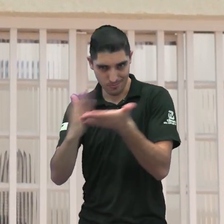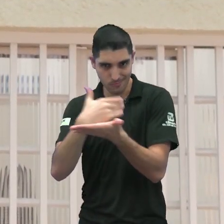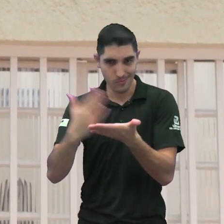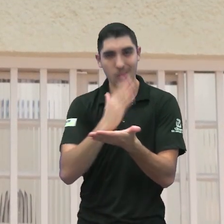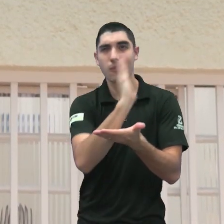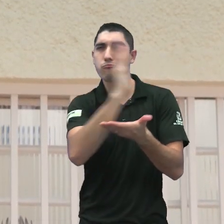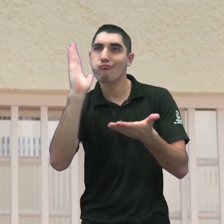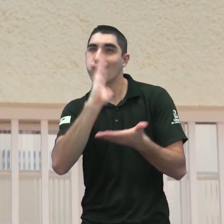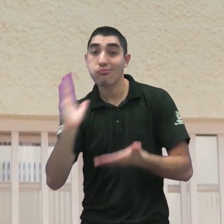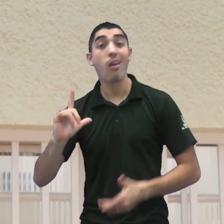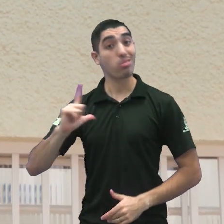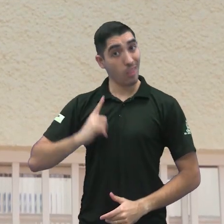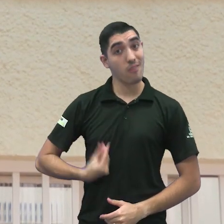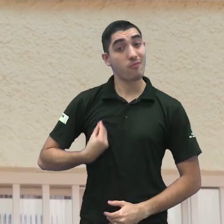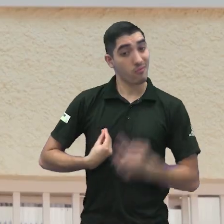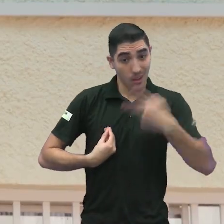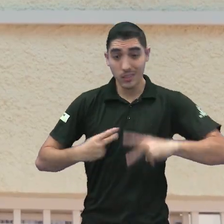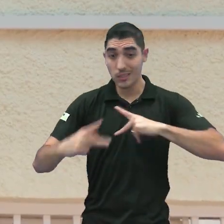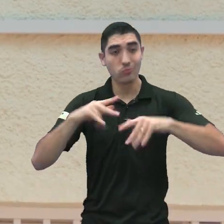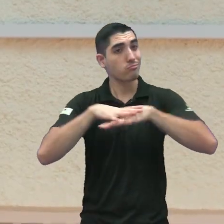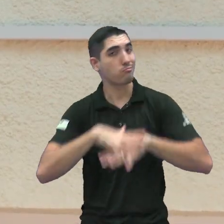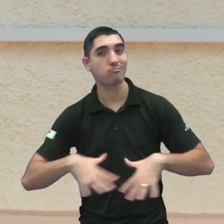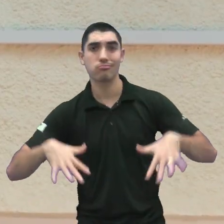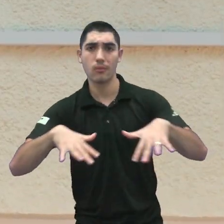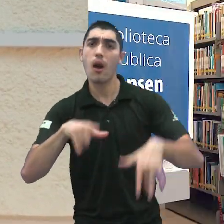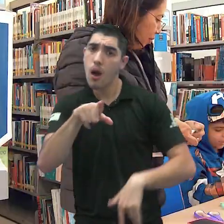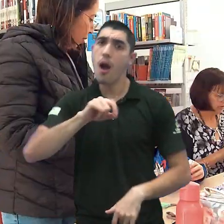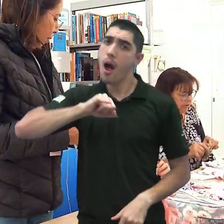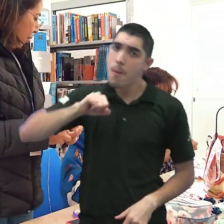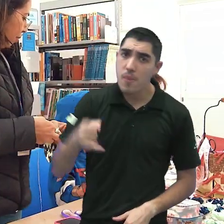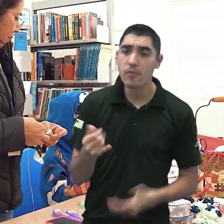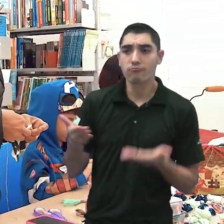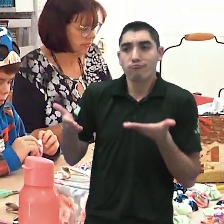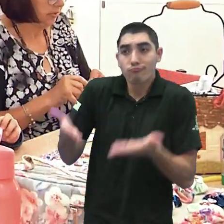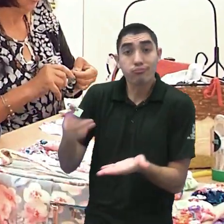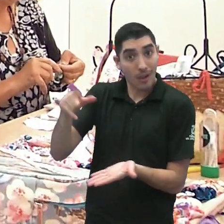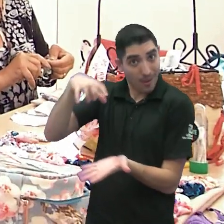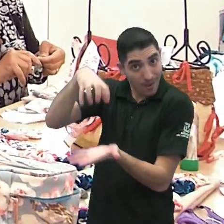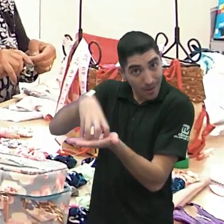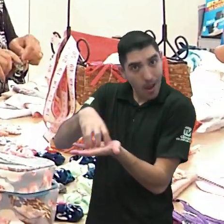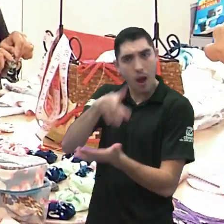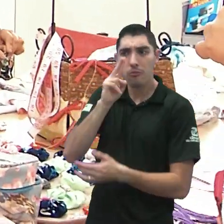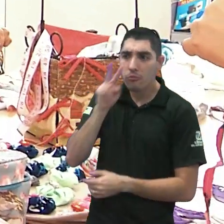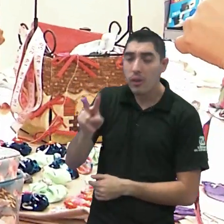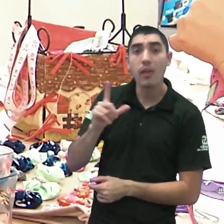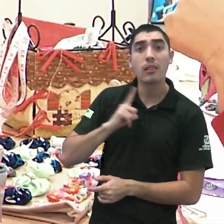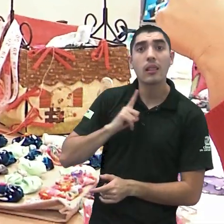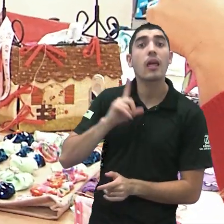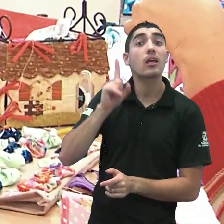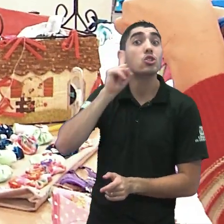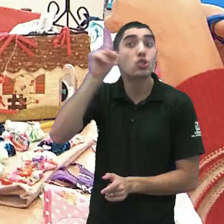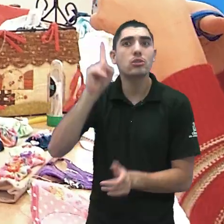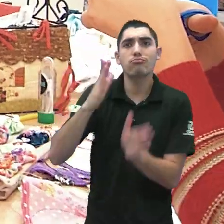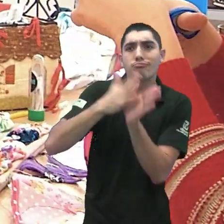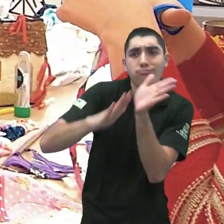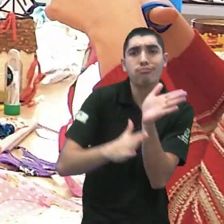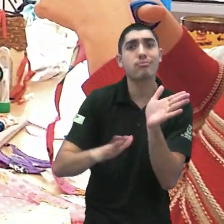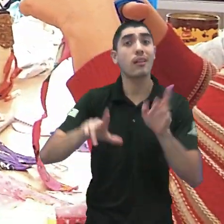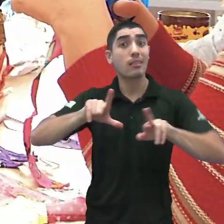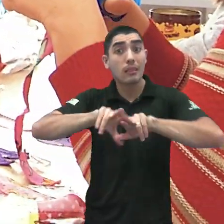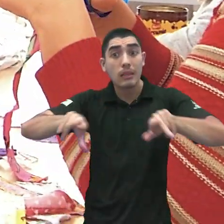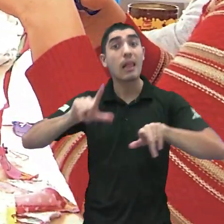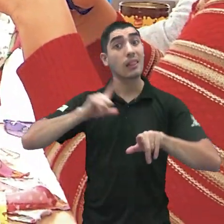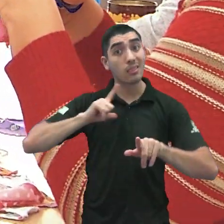bibliotecas públicas de São José dos Campos. E aproveite para verificar sempre a agenda das unidades, pois por lá sempre rola